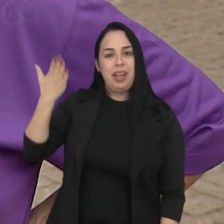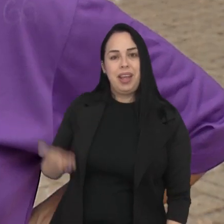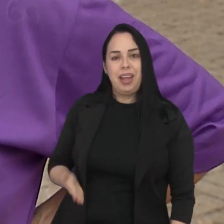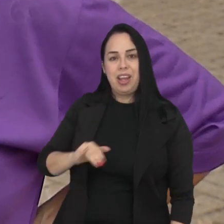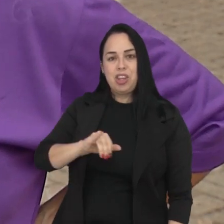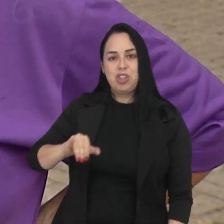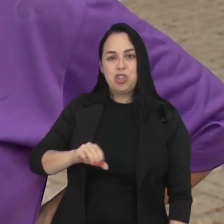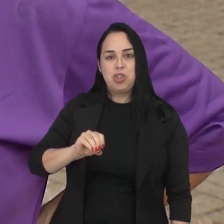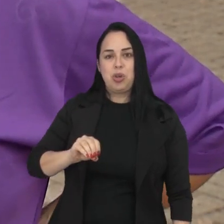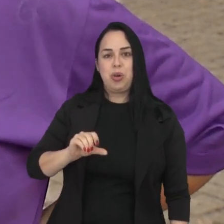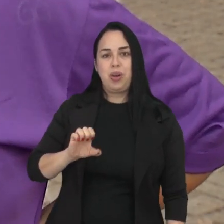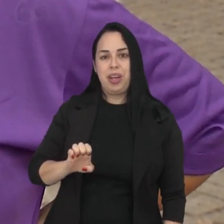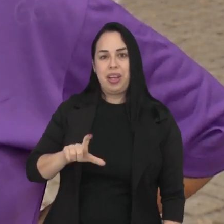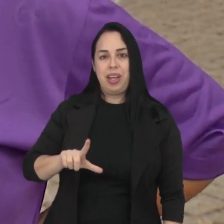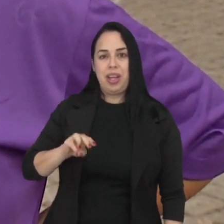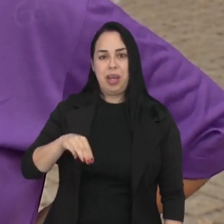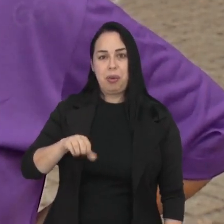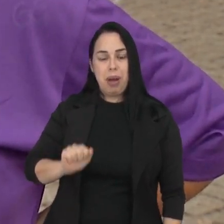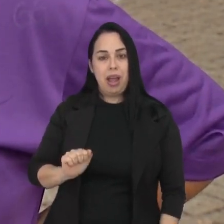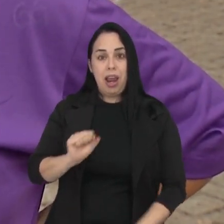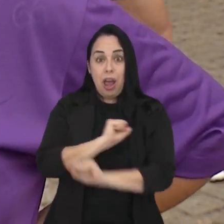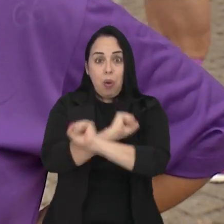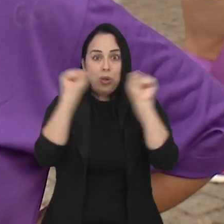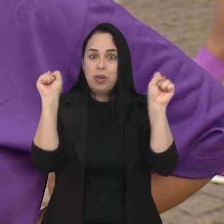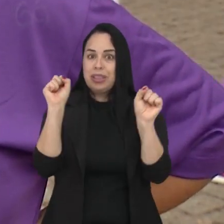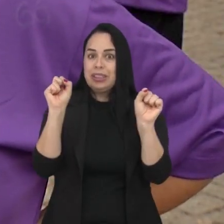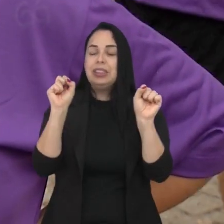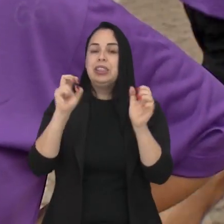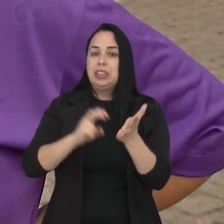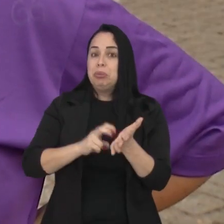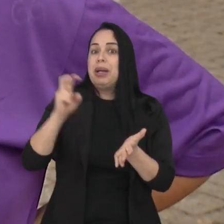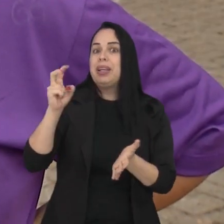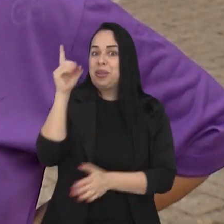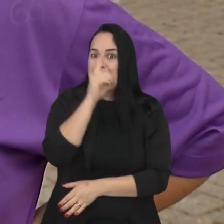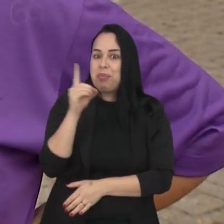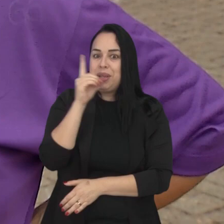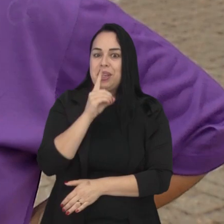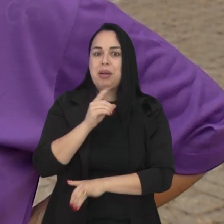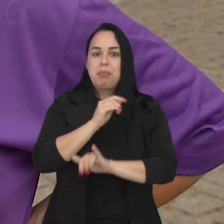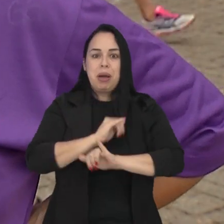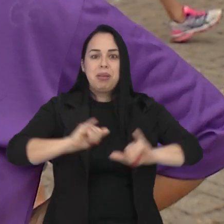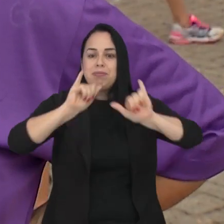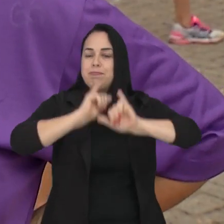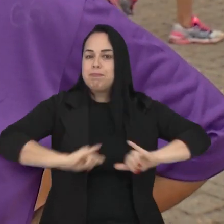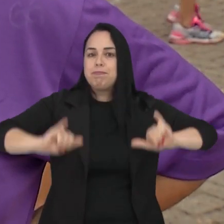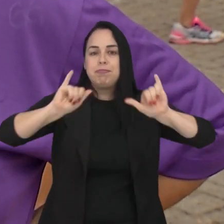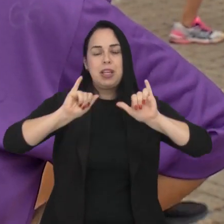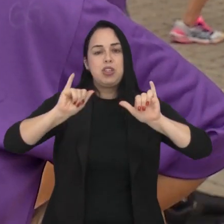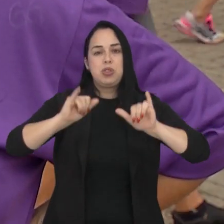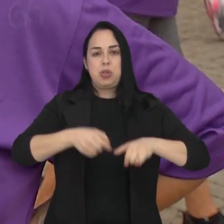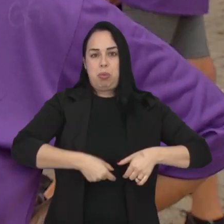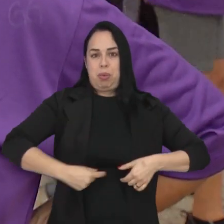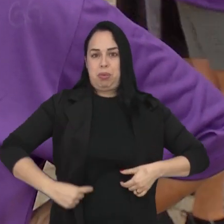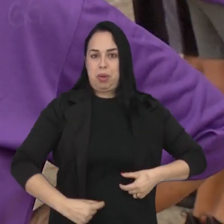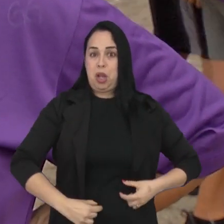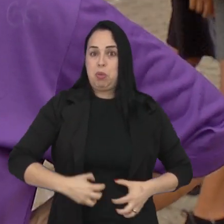a Joelma Acordou cedo no domingo para participar de uma conscientização sobre as doenças inflamatórias